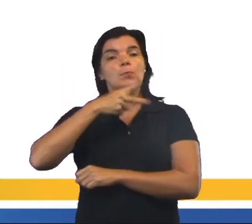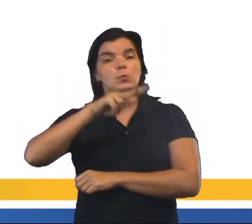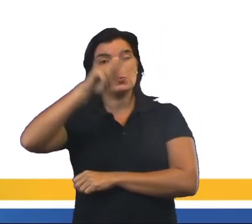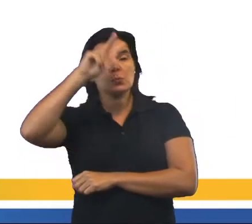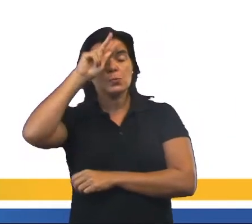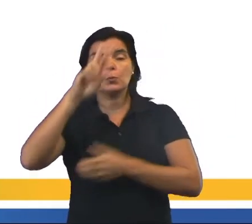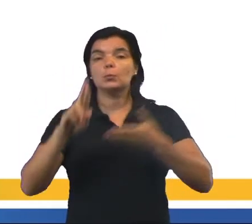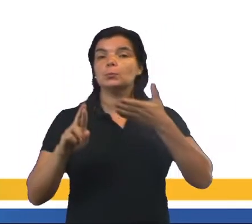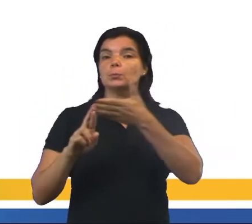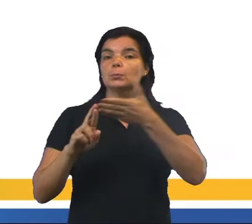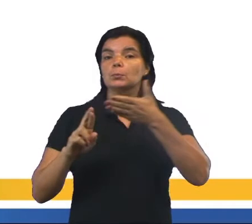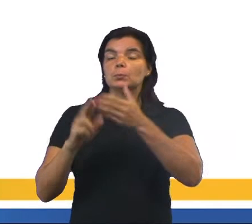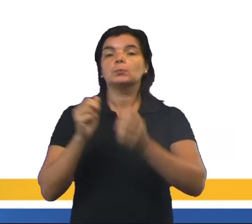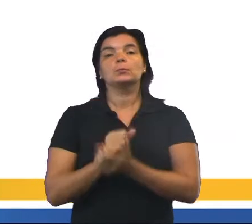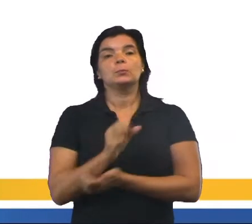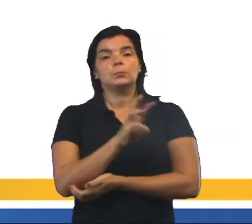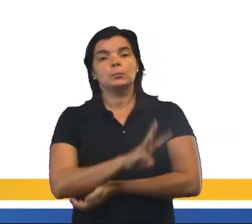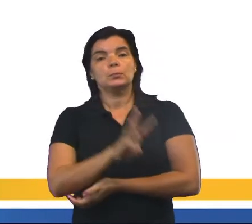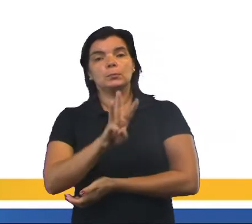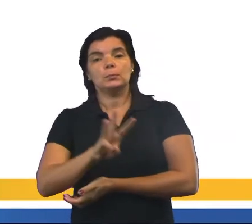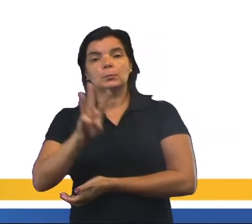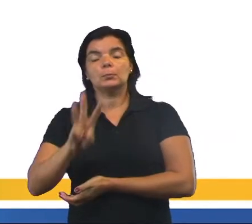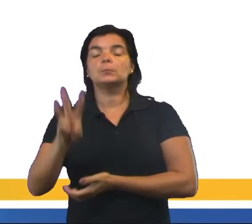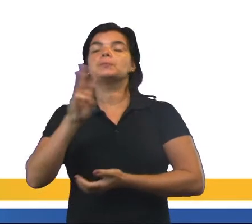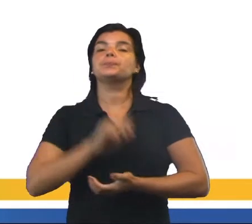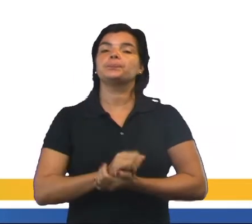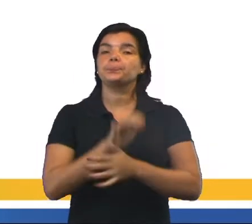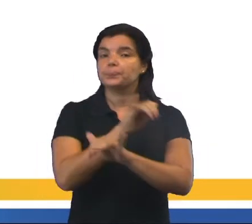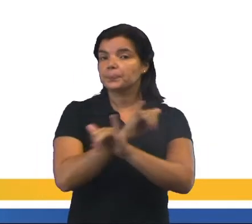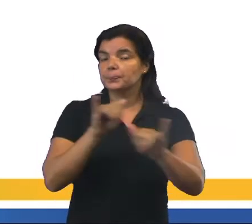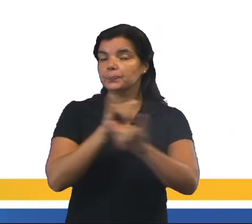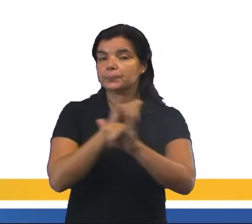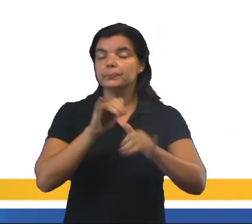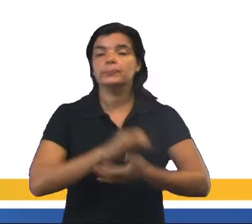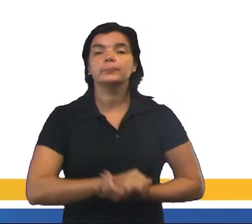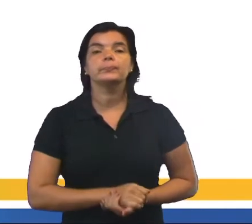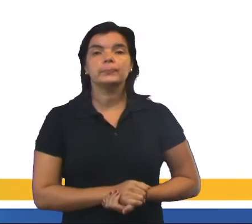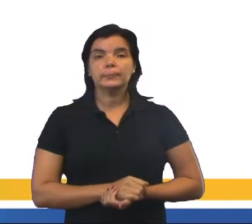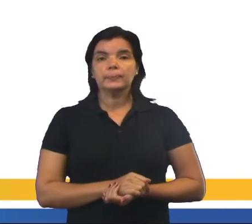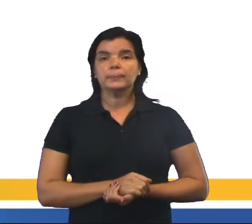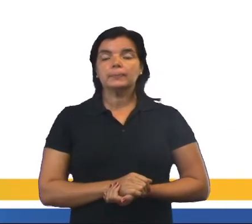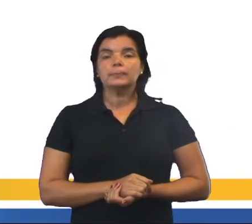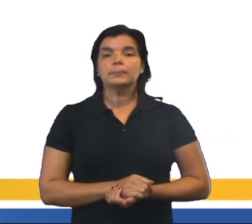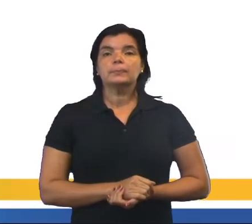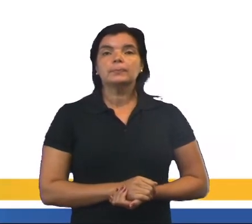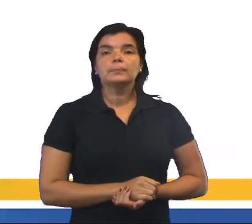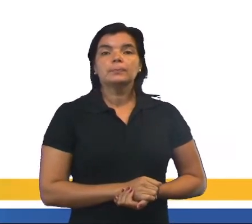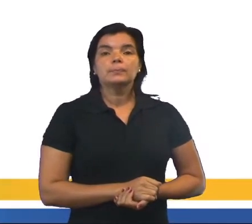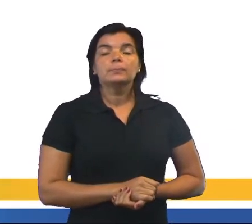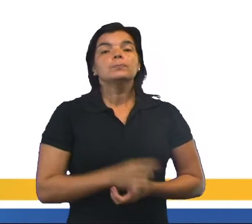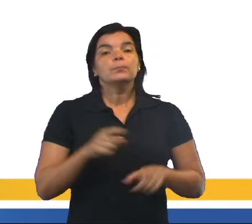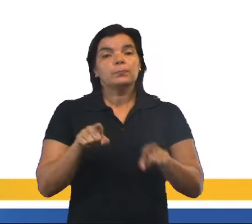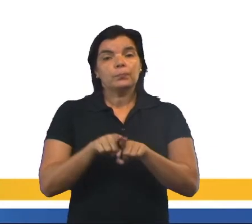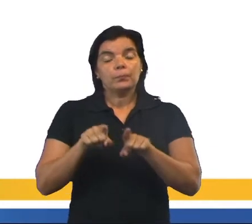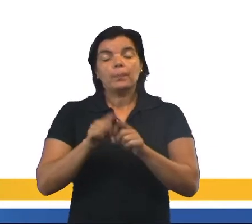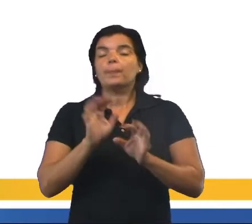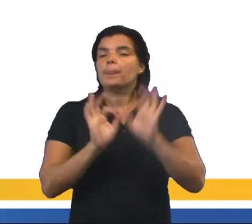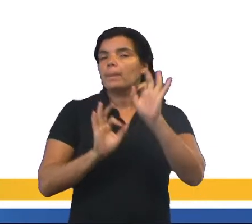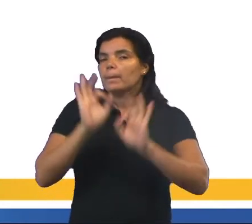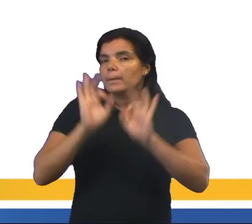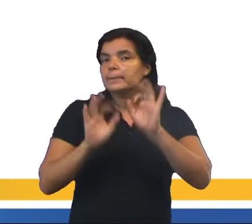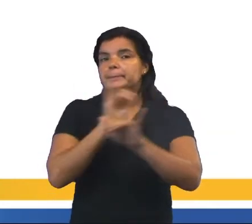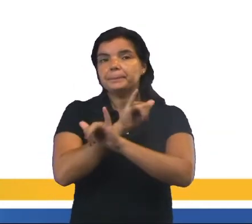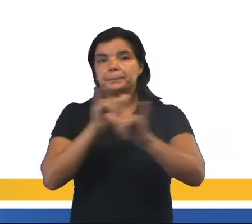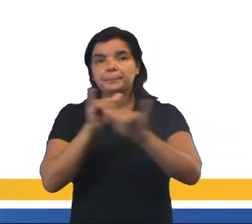temos a referência, aí abaixo de onde essa notícia foi retirada. Vamos lá, pessoal, os recursos estilísticos